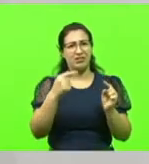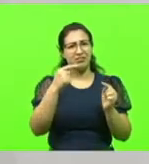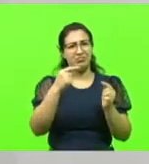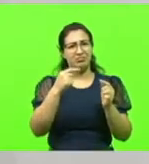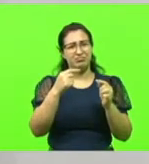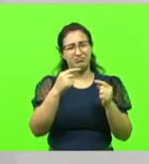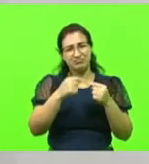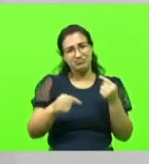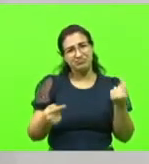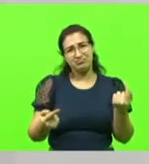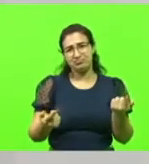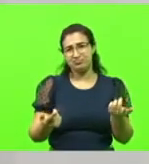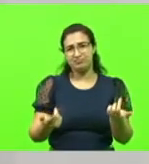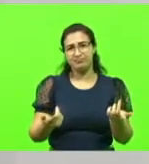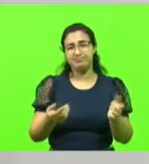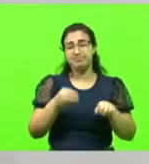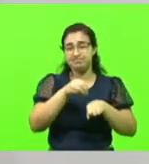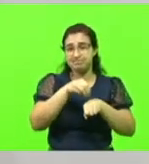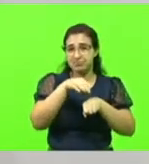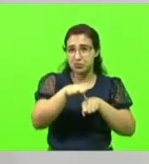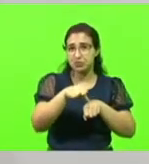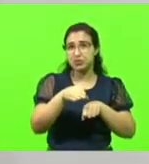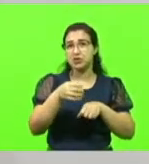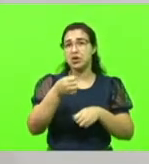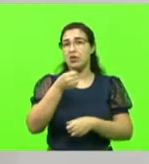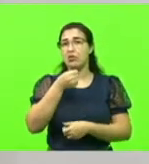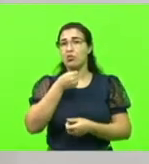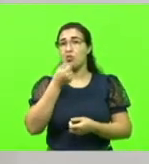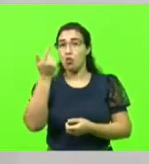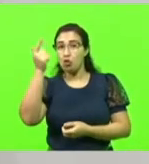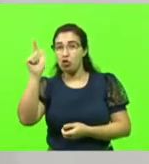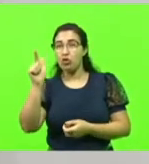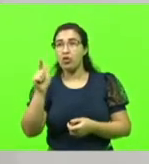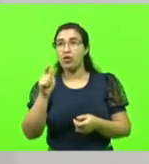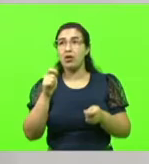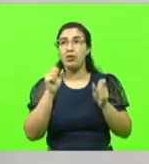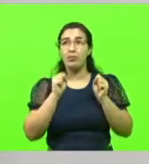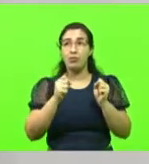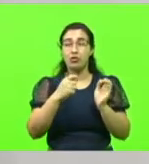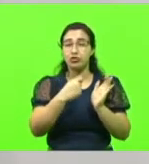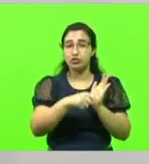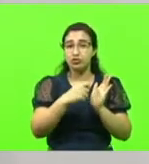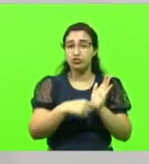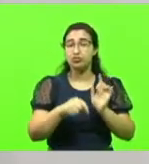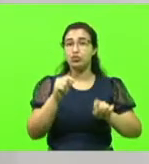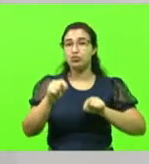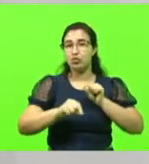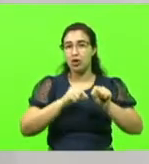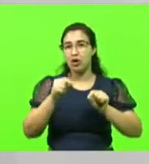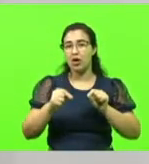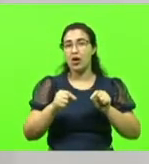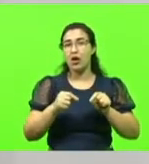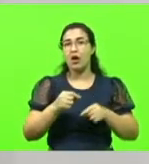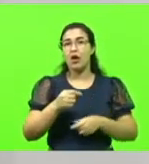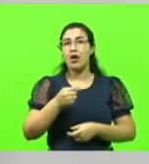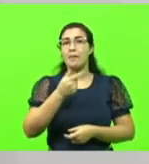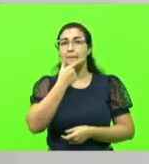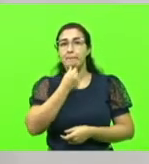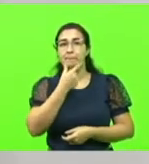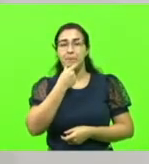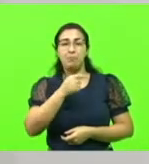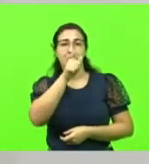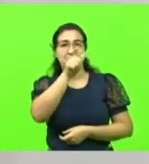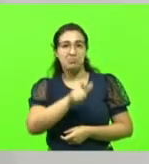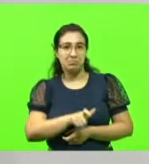sugestões para as próximas reportagens. Por exemplo, aqui, poderia ter escrito, deixei algumas. Meliante é morto pelo choque